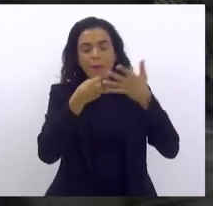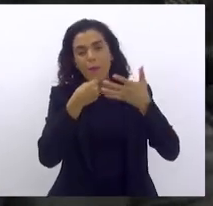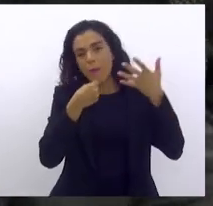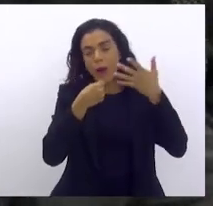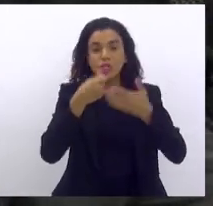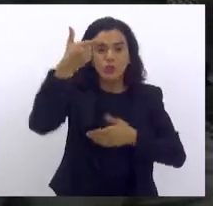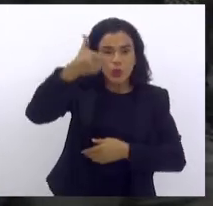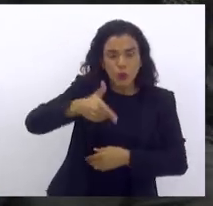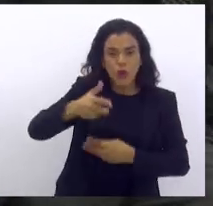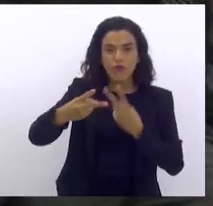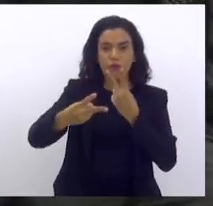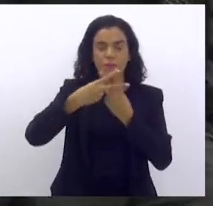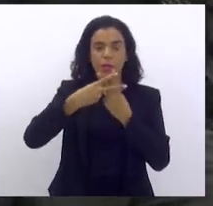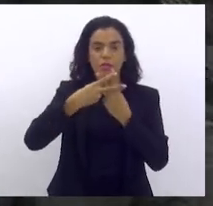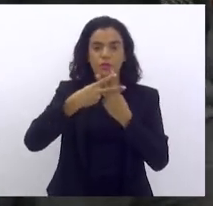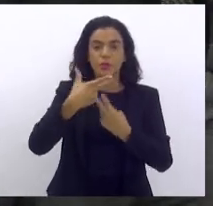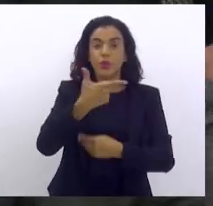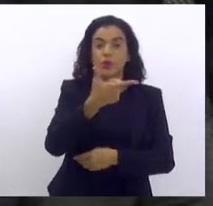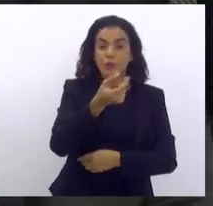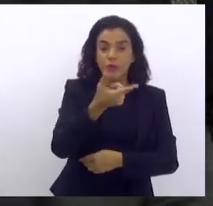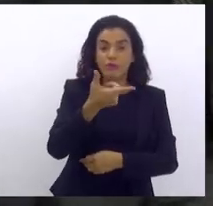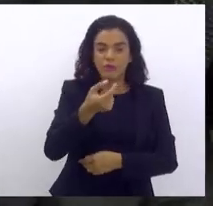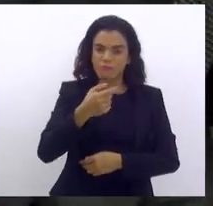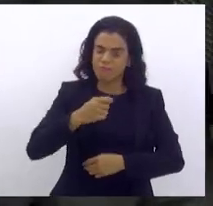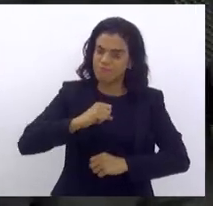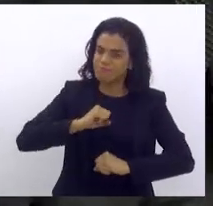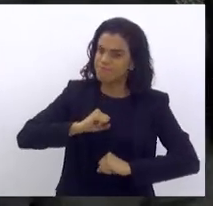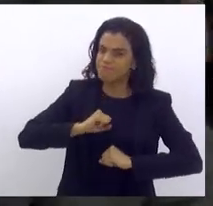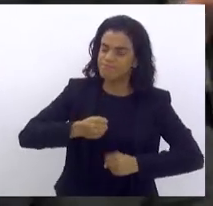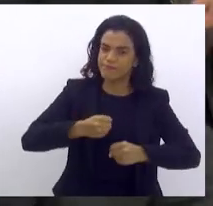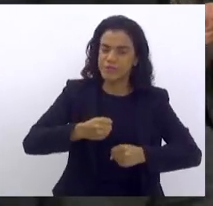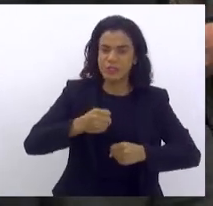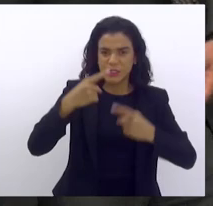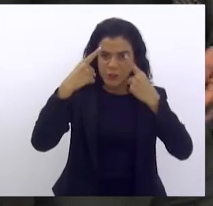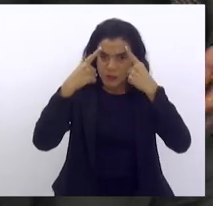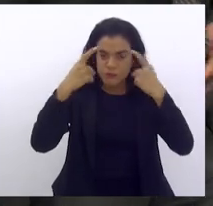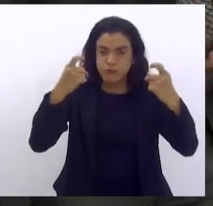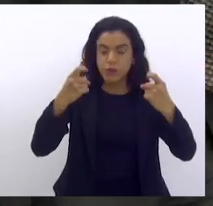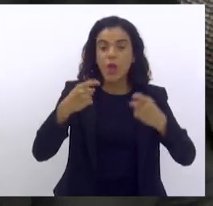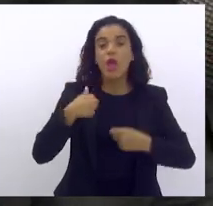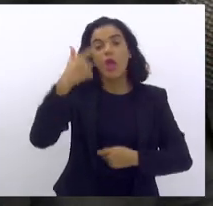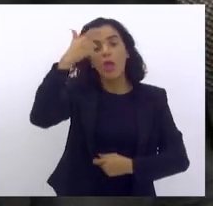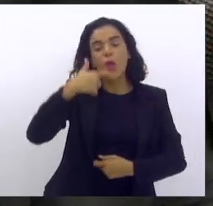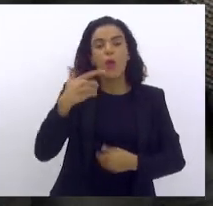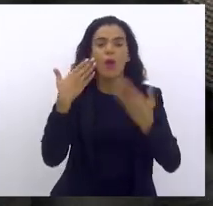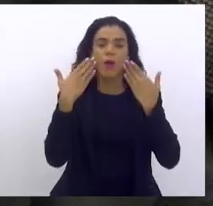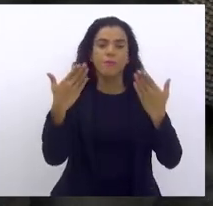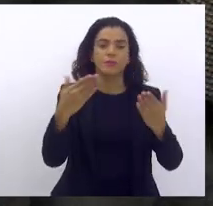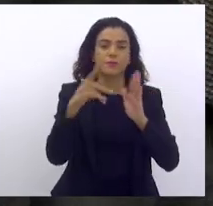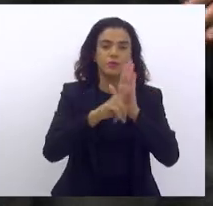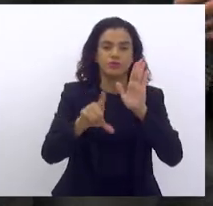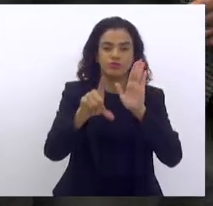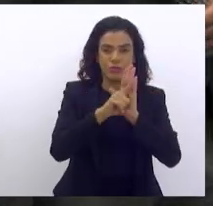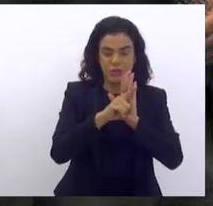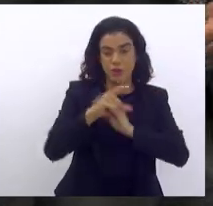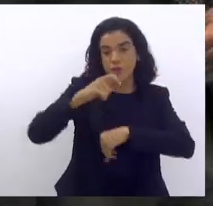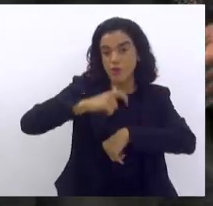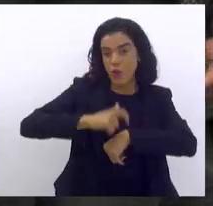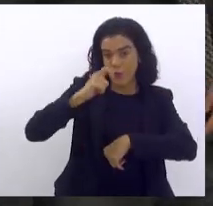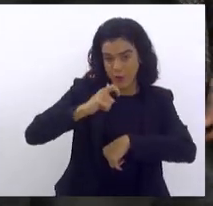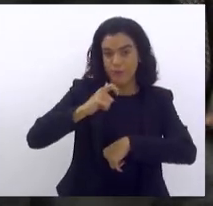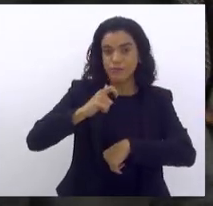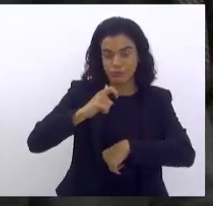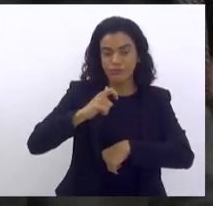2022 e ali em 2020, revoltado com aquela situação, eu apresentei um projeto de lei no calor daquele